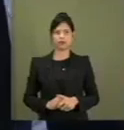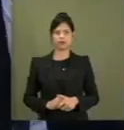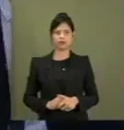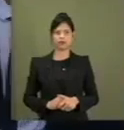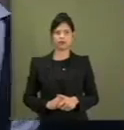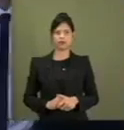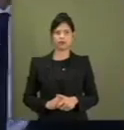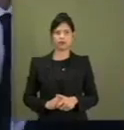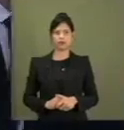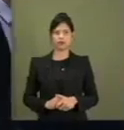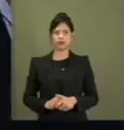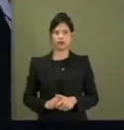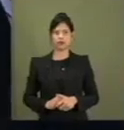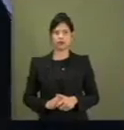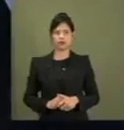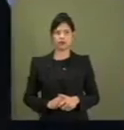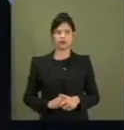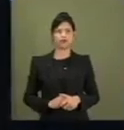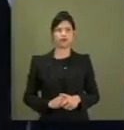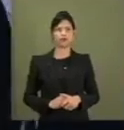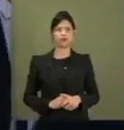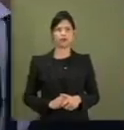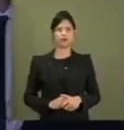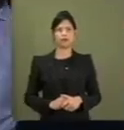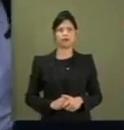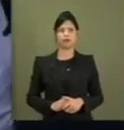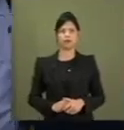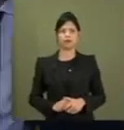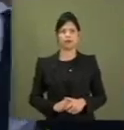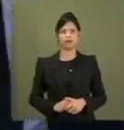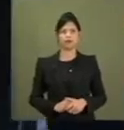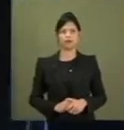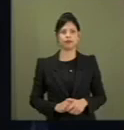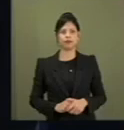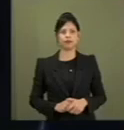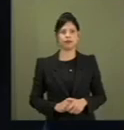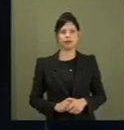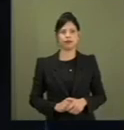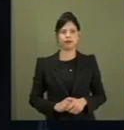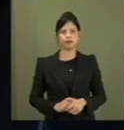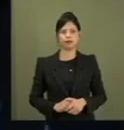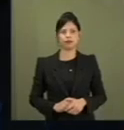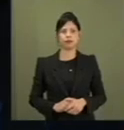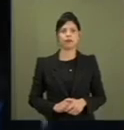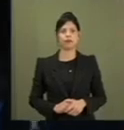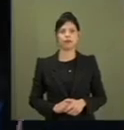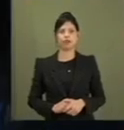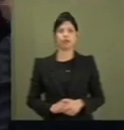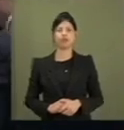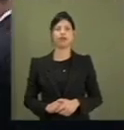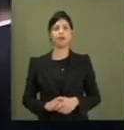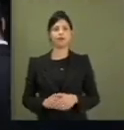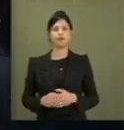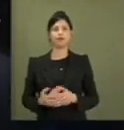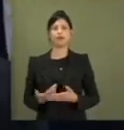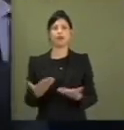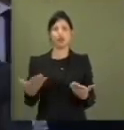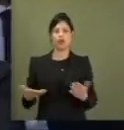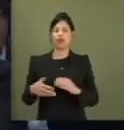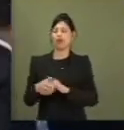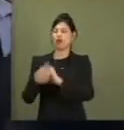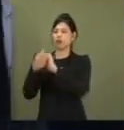presidente veneziano Vital do Rego, me dirijo a Vossa Excelência, mas me dirijo já a todos os senadores que usaram a